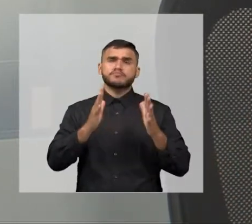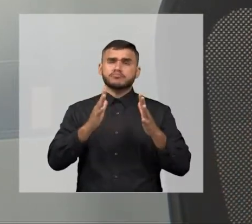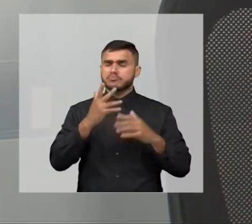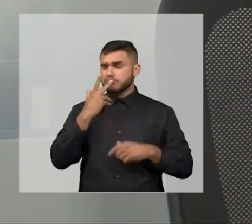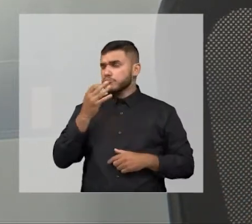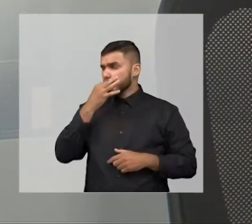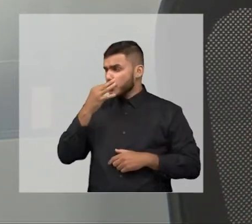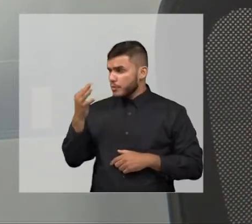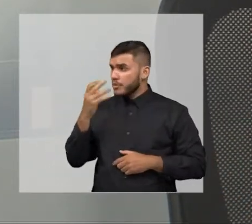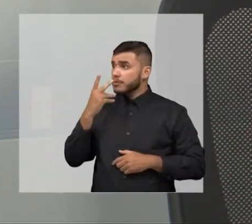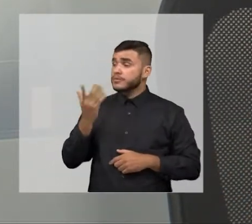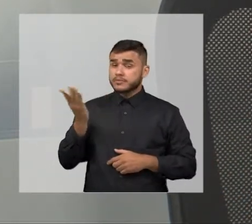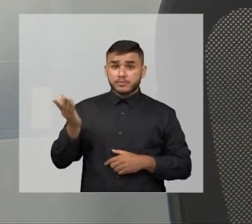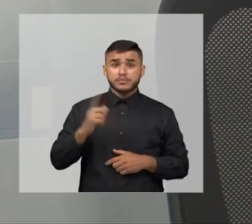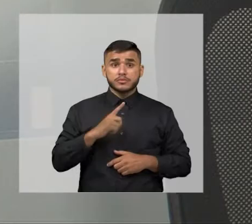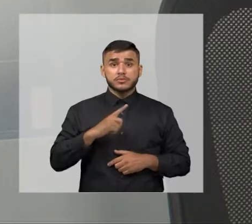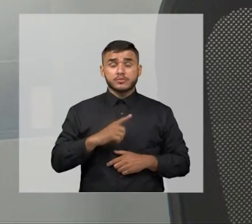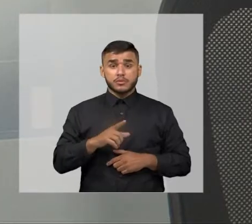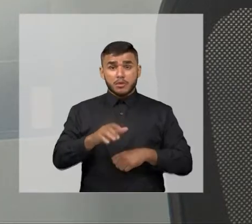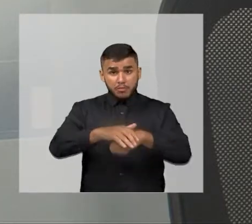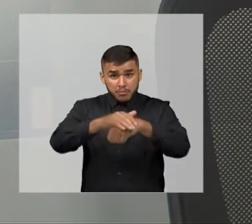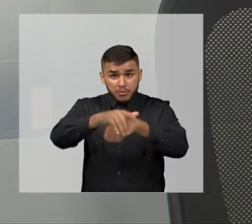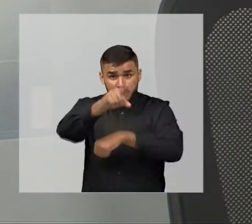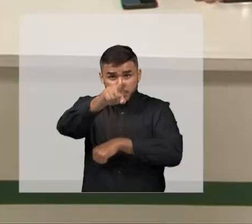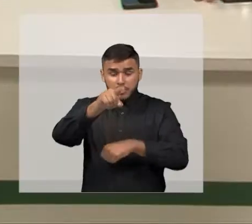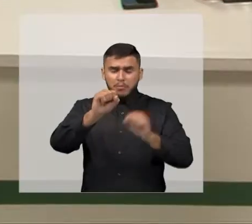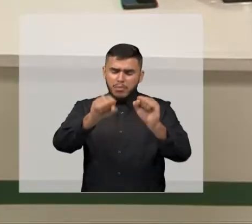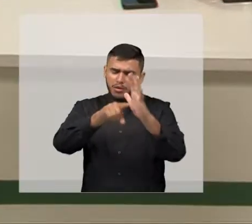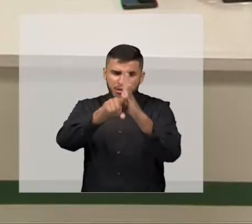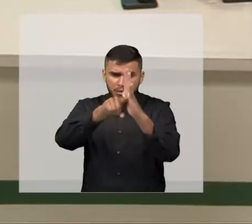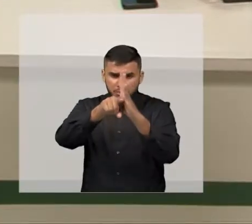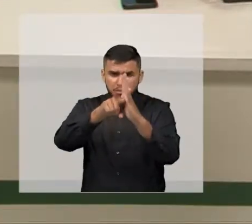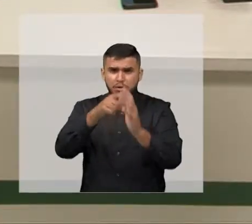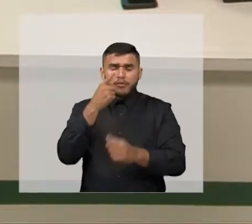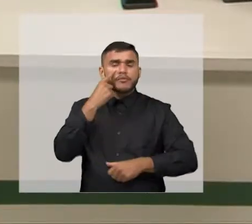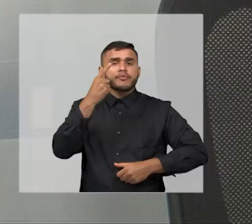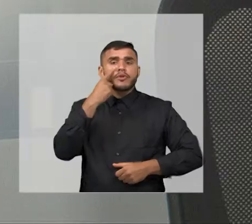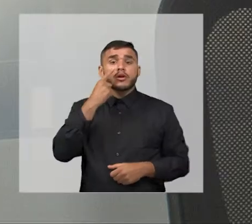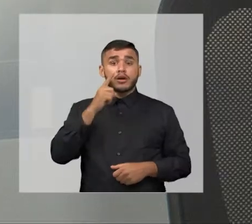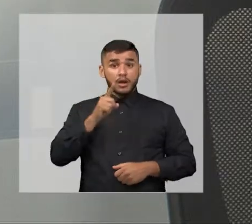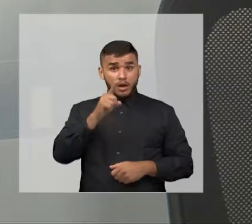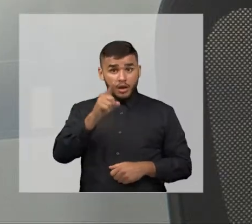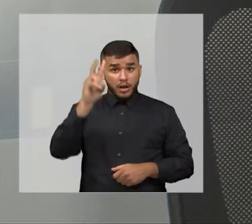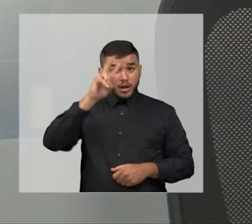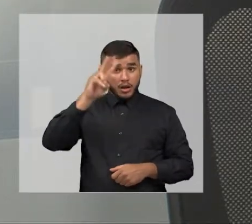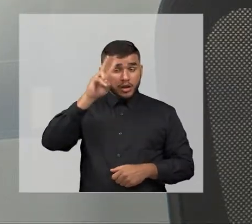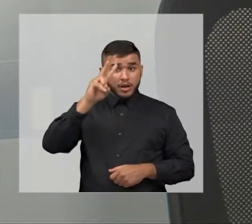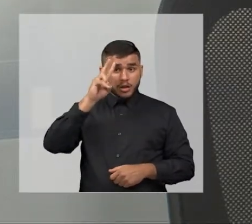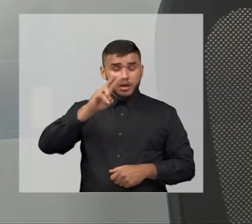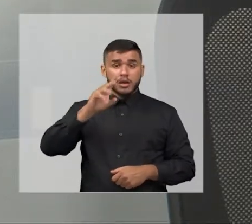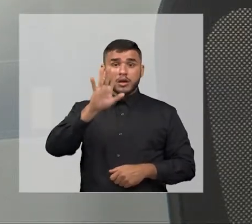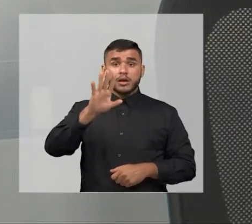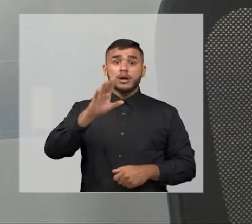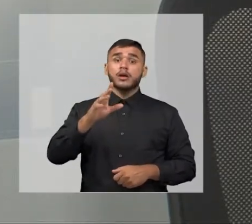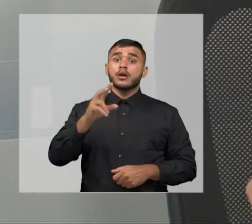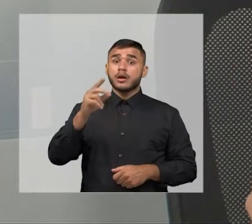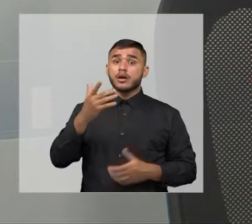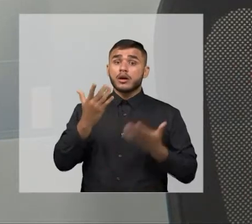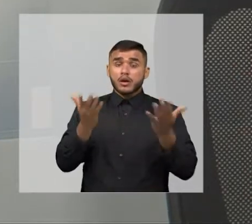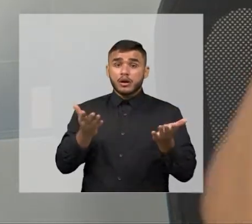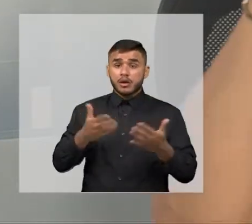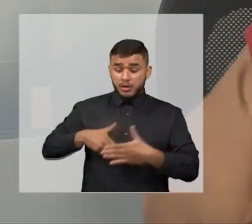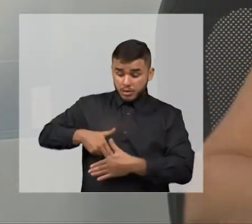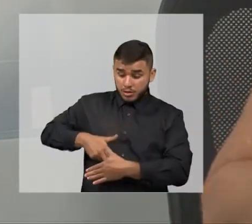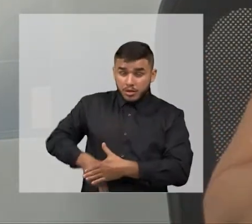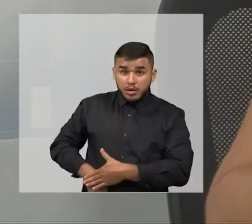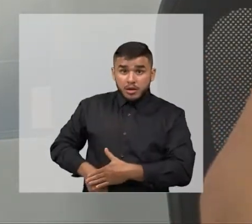Para citar só uma coisa para vocês. Nunca é dever do Estado. Quem quiser pesquisar no jornal o que aconteceu quando o capitão Bolsonaro,